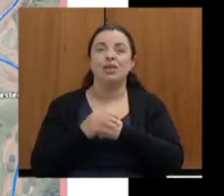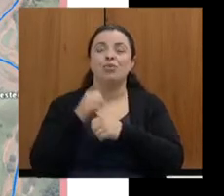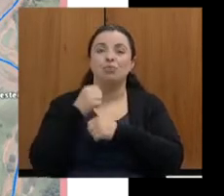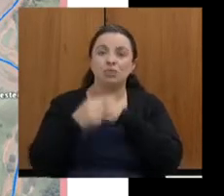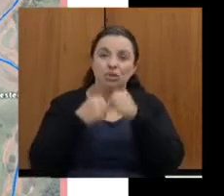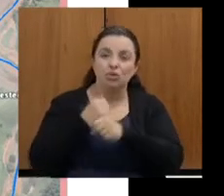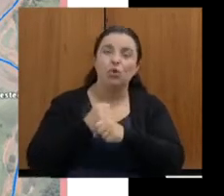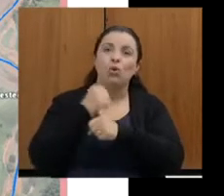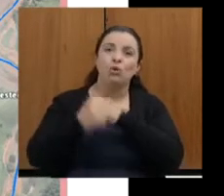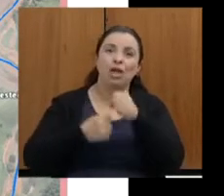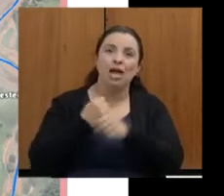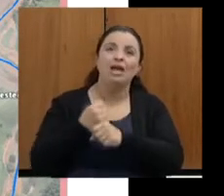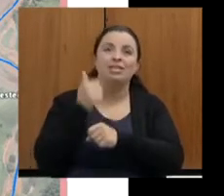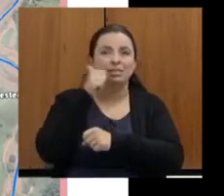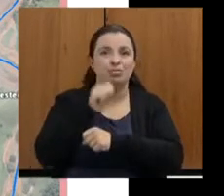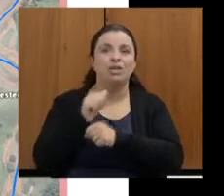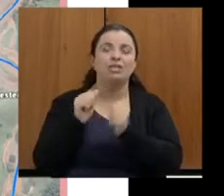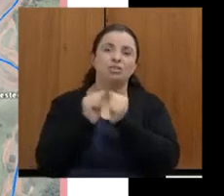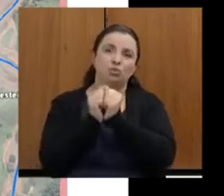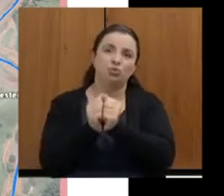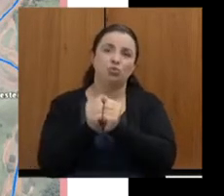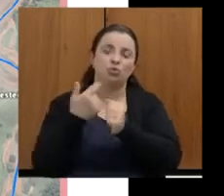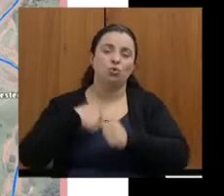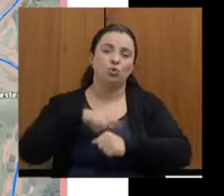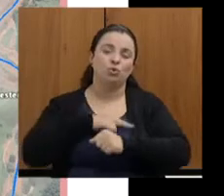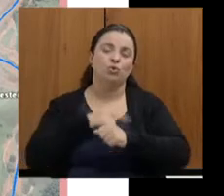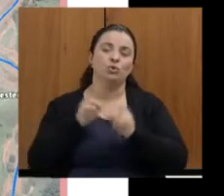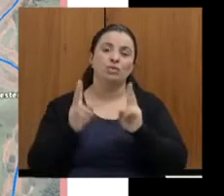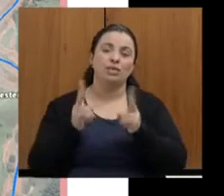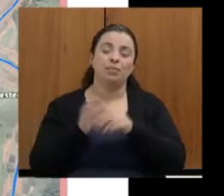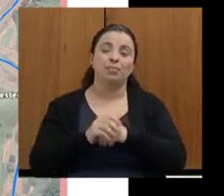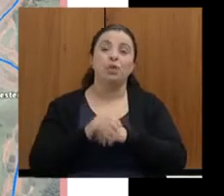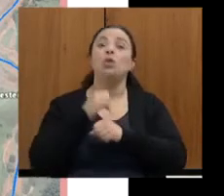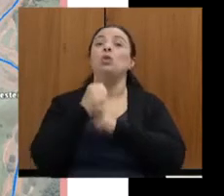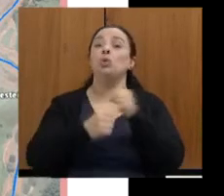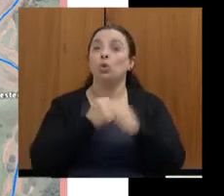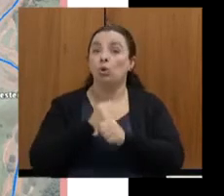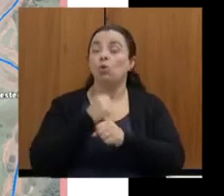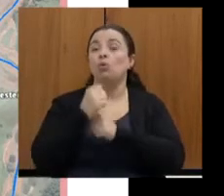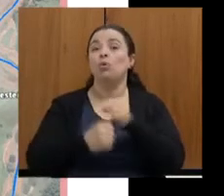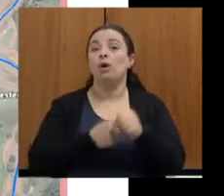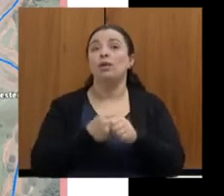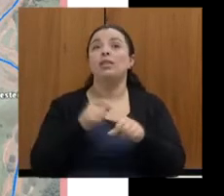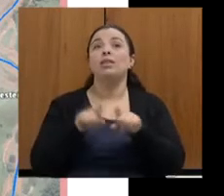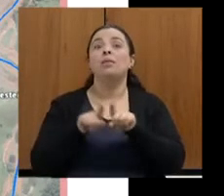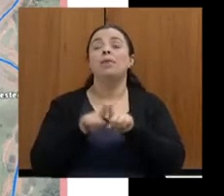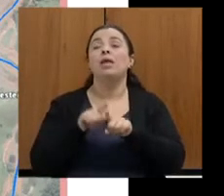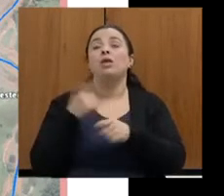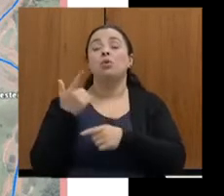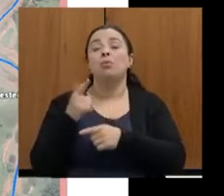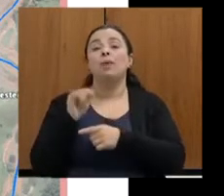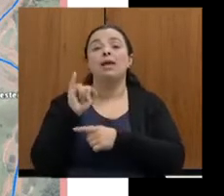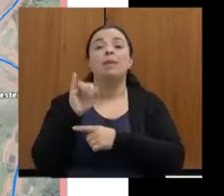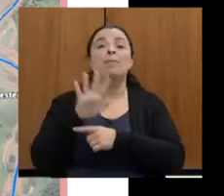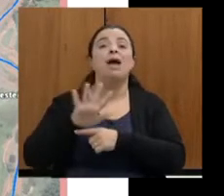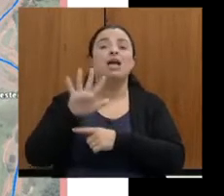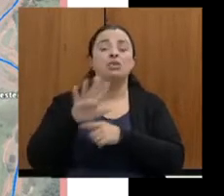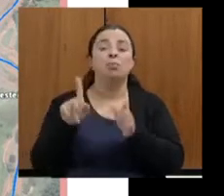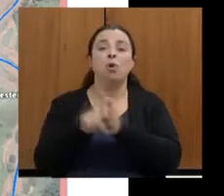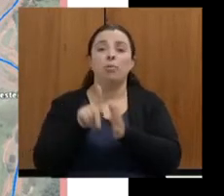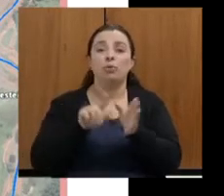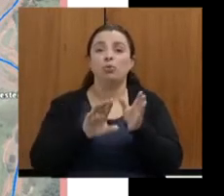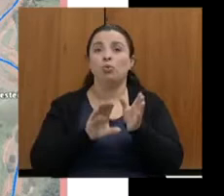mulheres né que que nos acompanham e também ano ano né uma imagem do Google Earth que mostra a situação